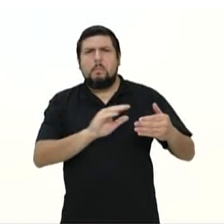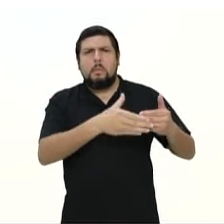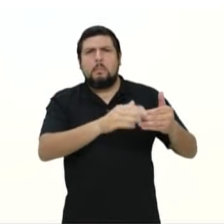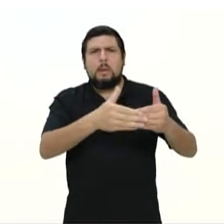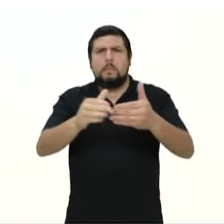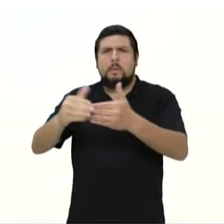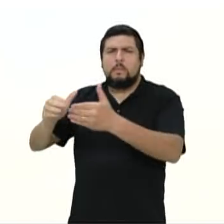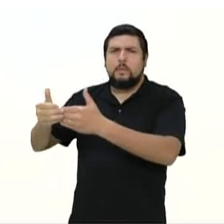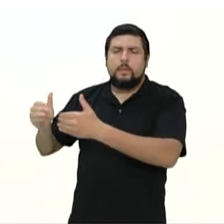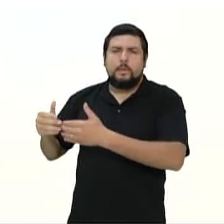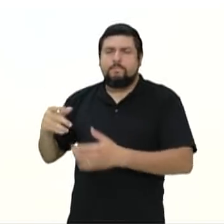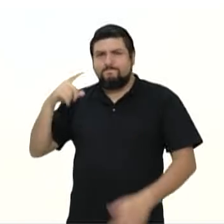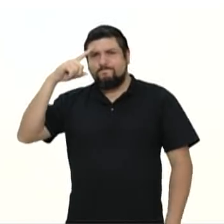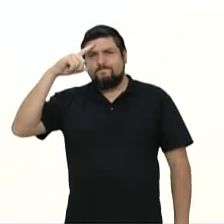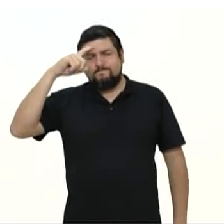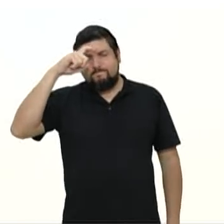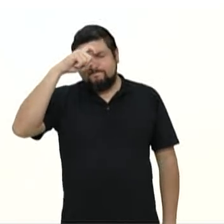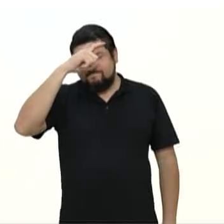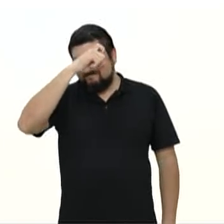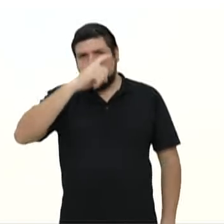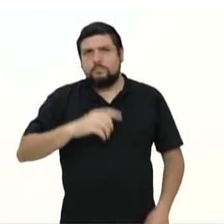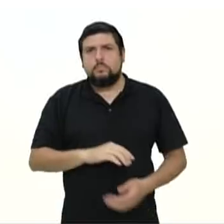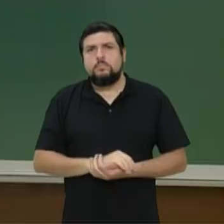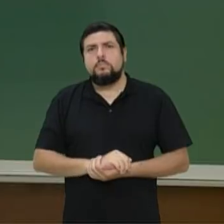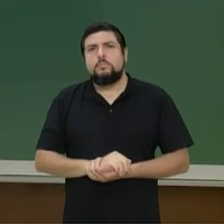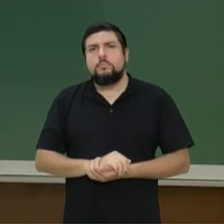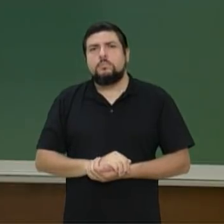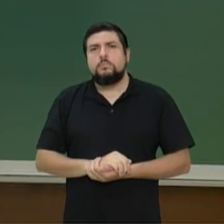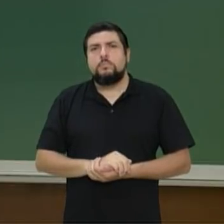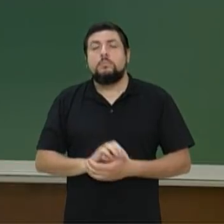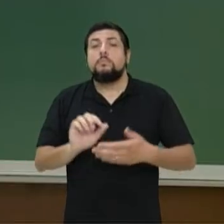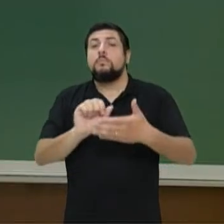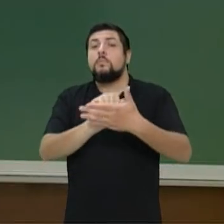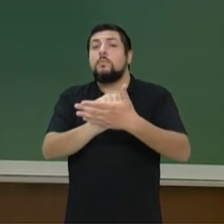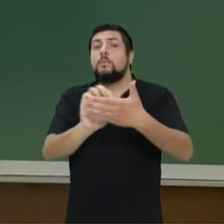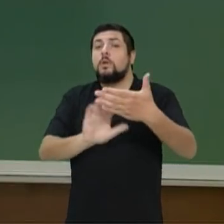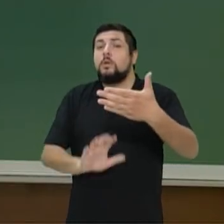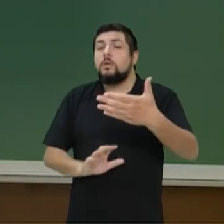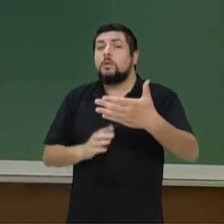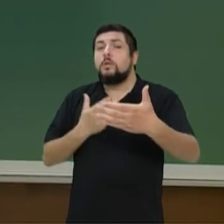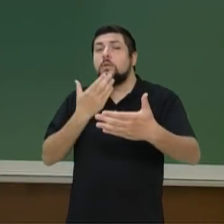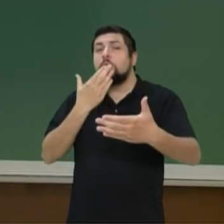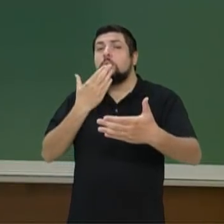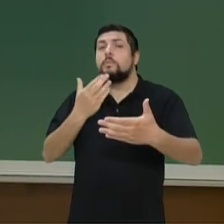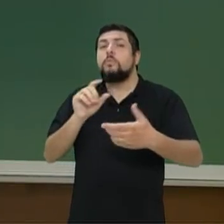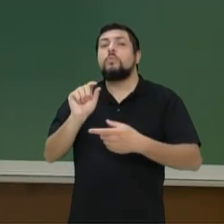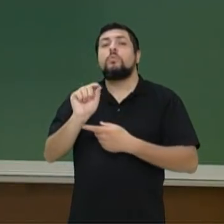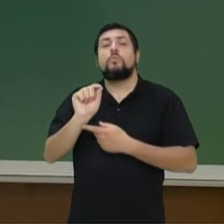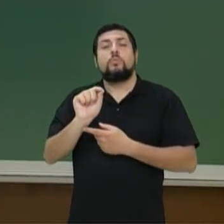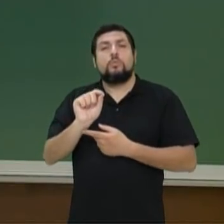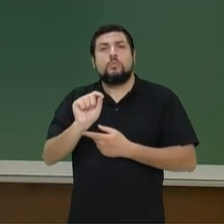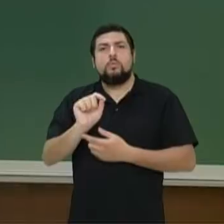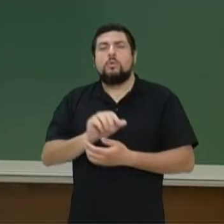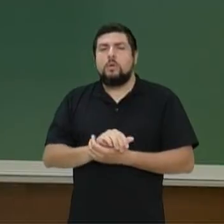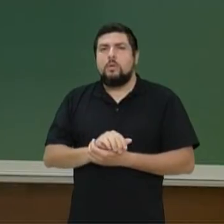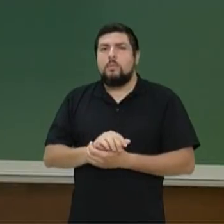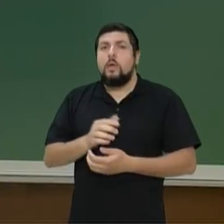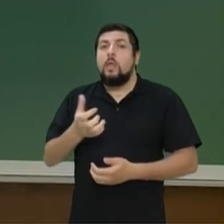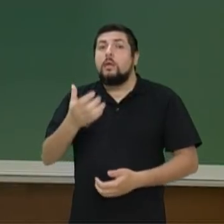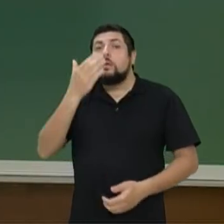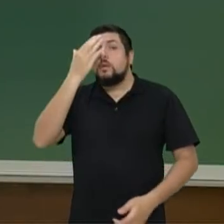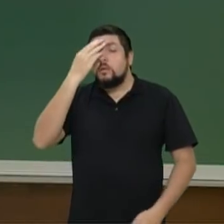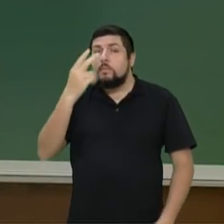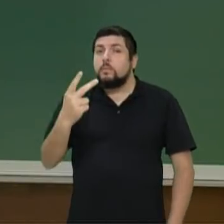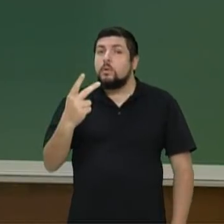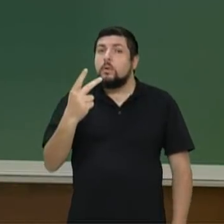é mesmo? Então, o que pede essa atividade? A atividade ela quer saber da sua opinião,